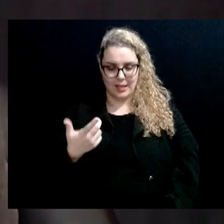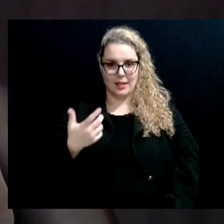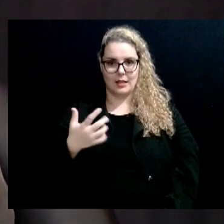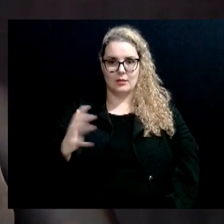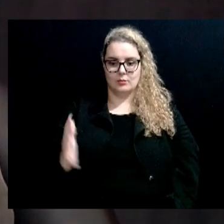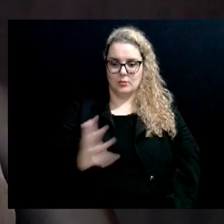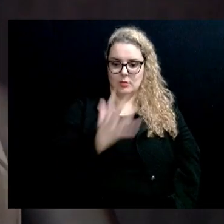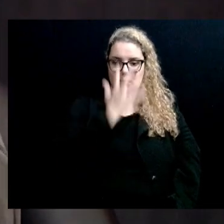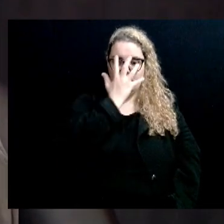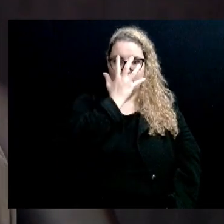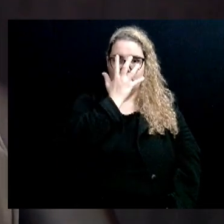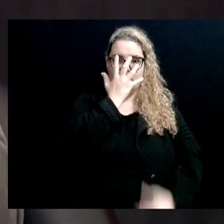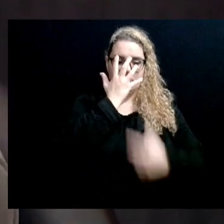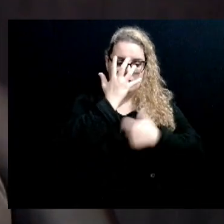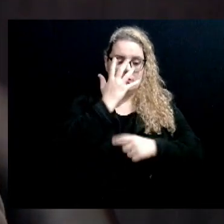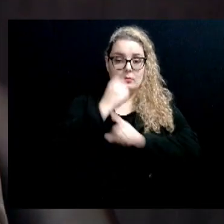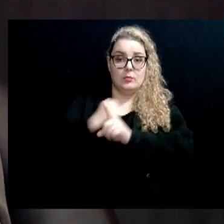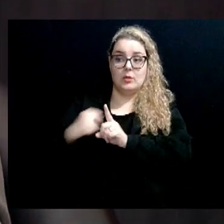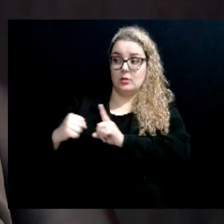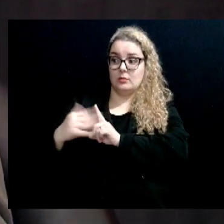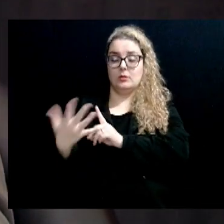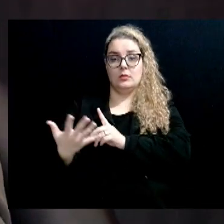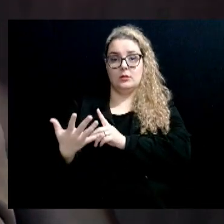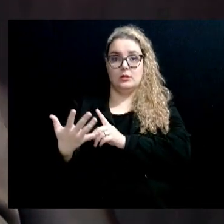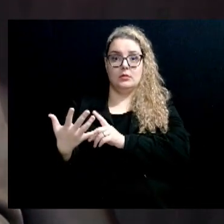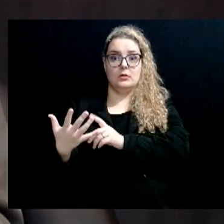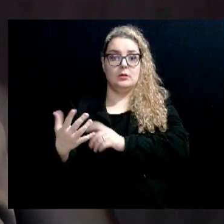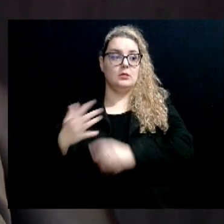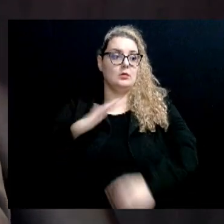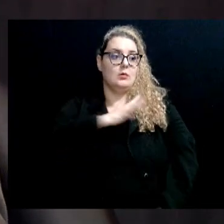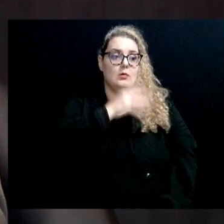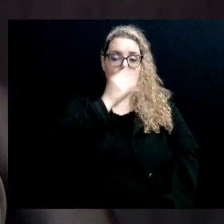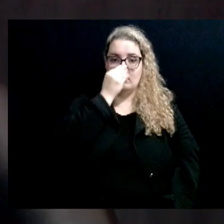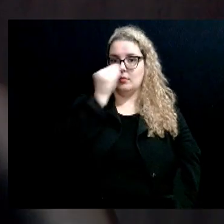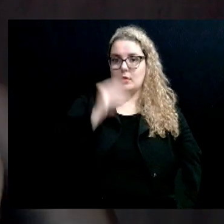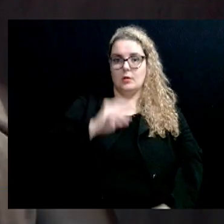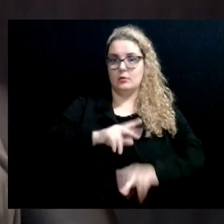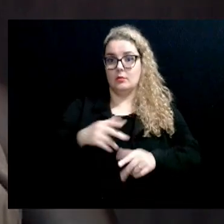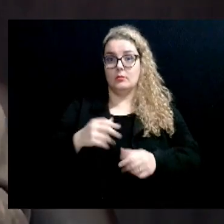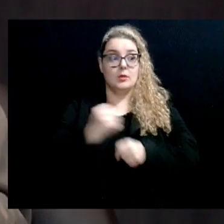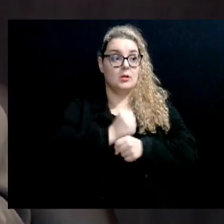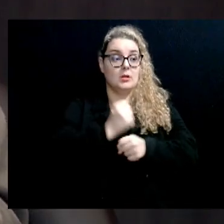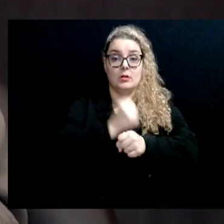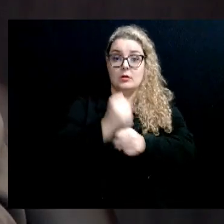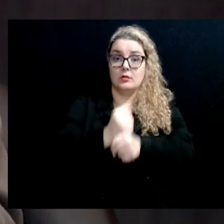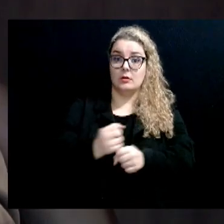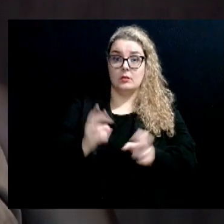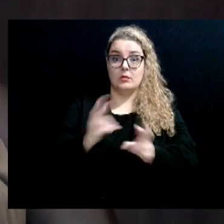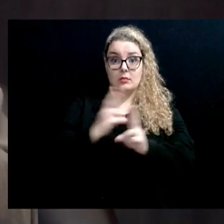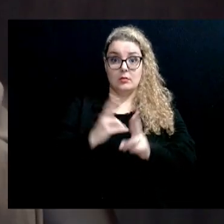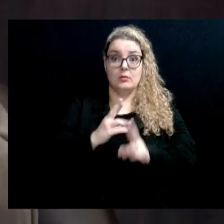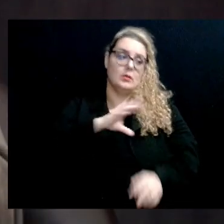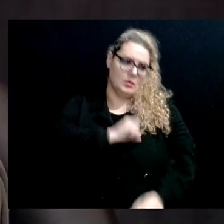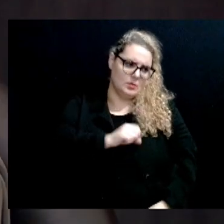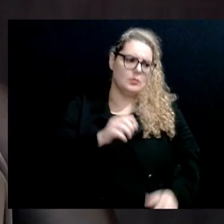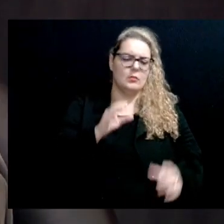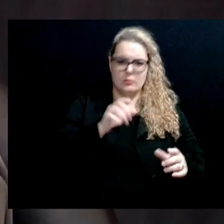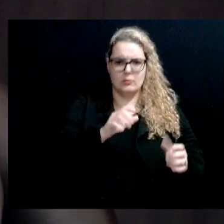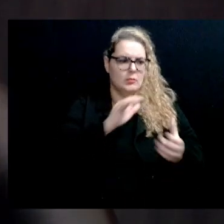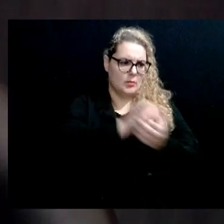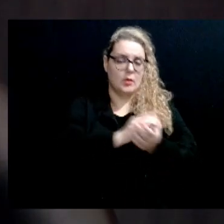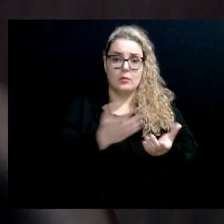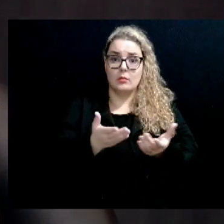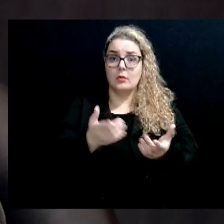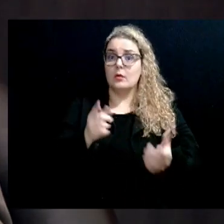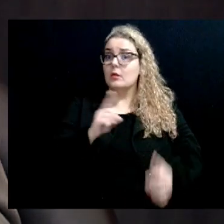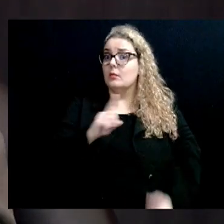numa sociedade que uma sociedade que tem muito preconceito. Durante muitos anos ela provavelmente esteve num relacionamento que ela gostava assim do marido, ela amava o marido, mas ela não era quem ela era.